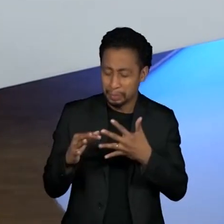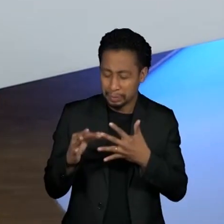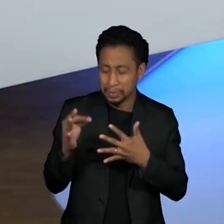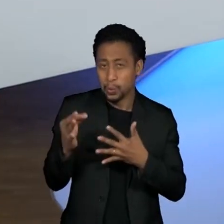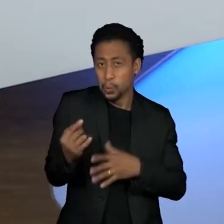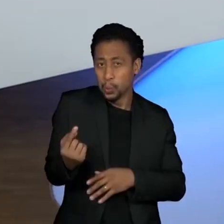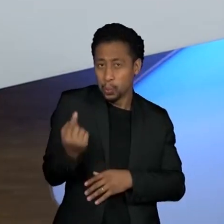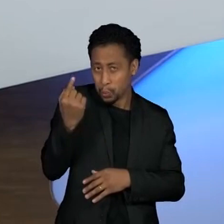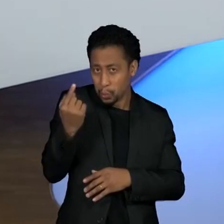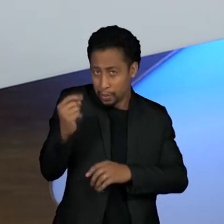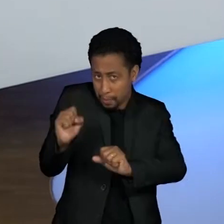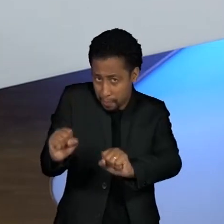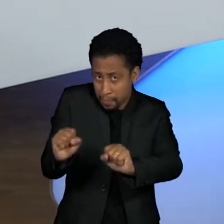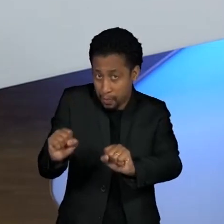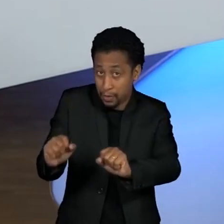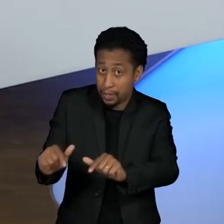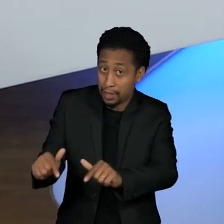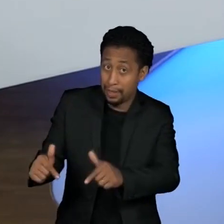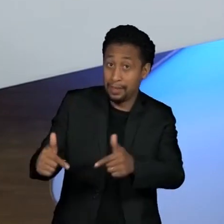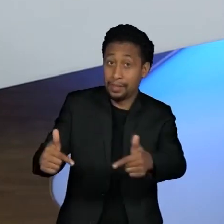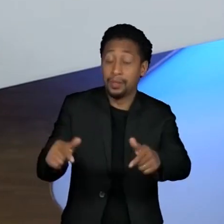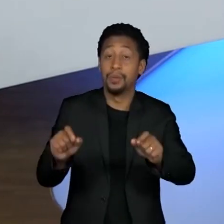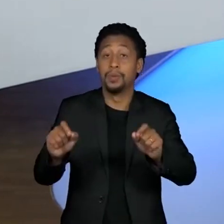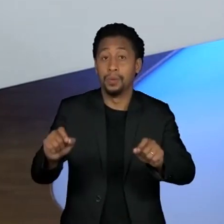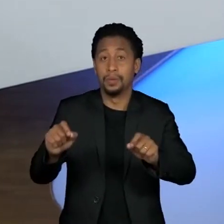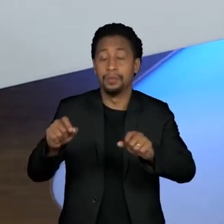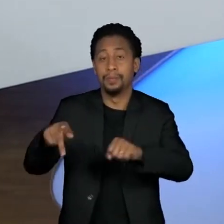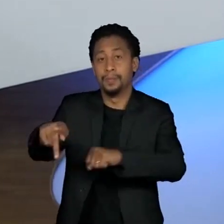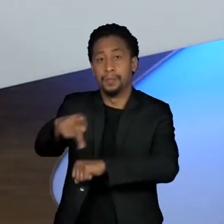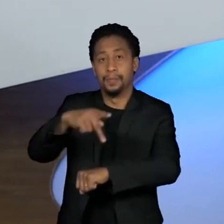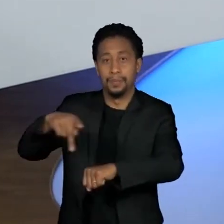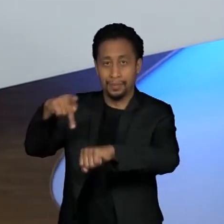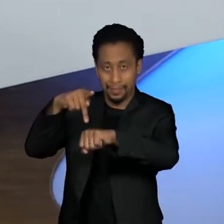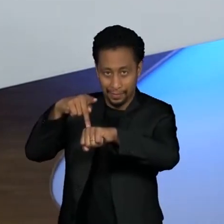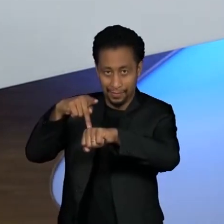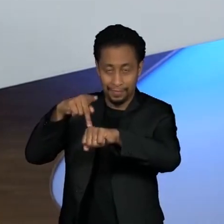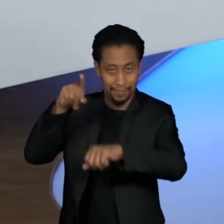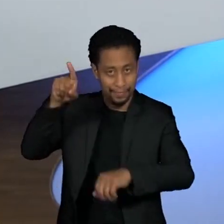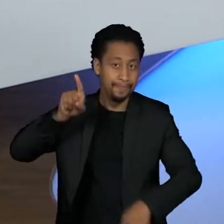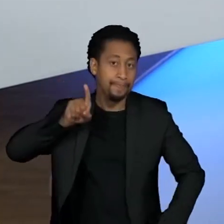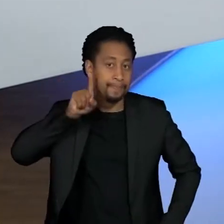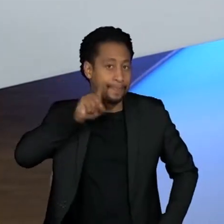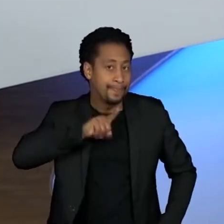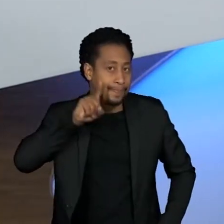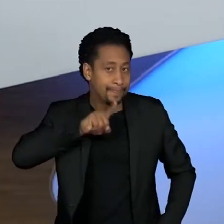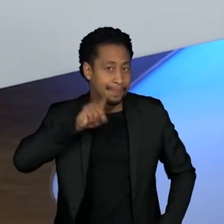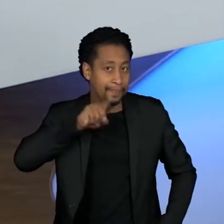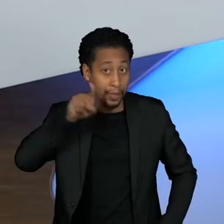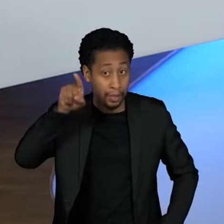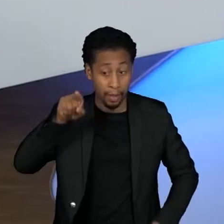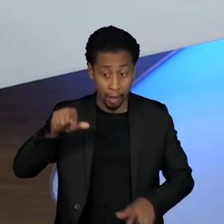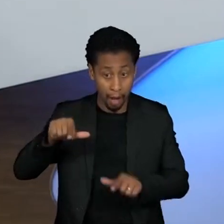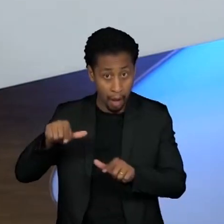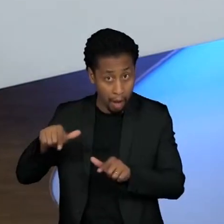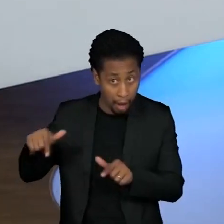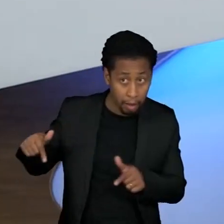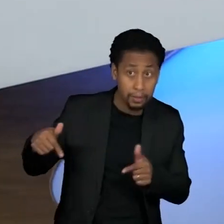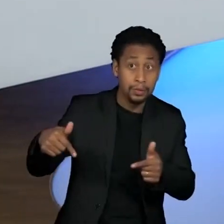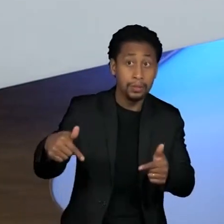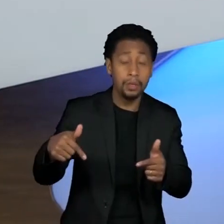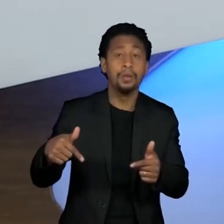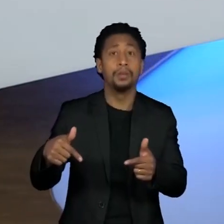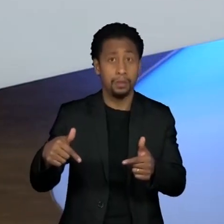um pouco essa realidade é que os Estados Unidos, por exemplo, tomassem posição diante das empresas que estão